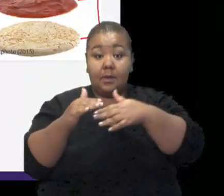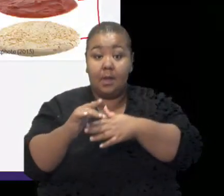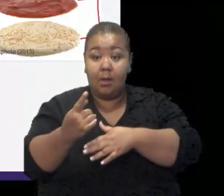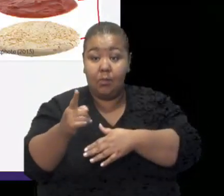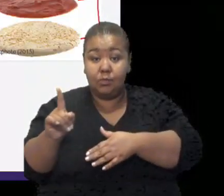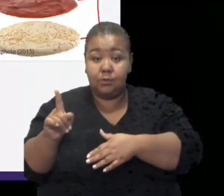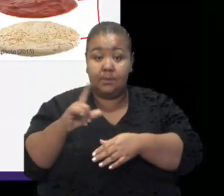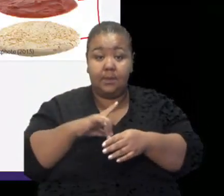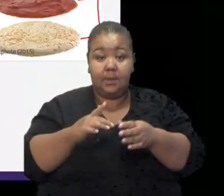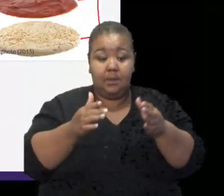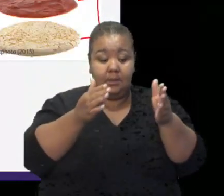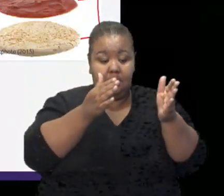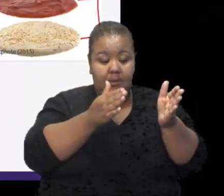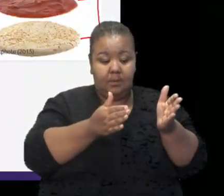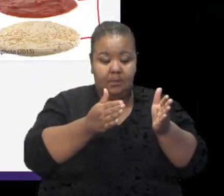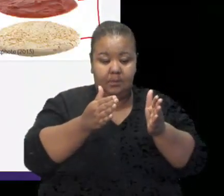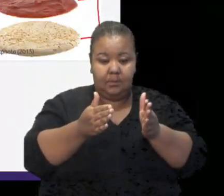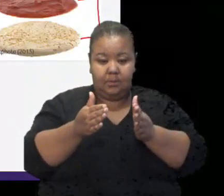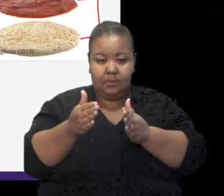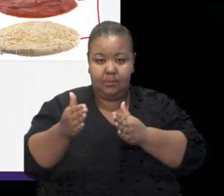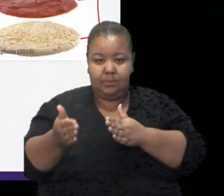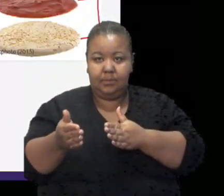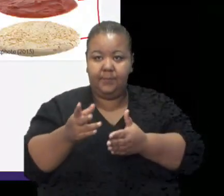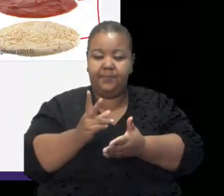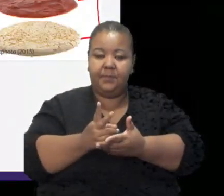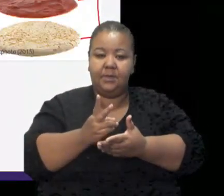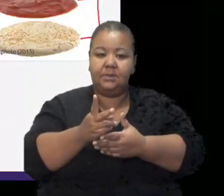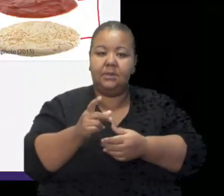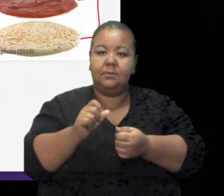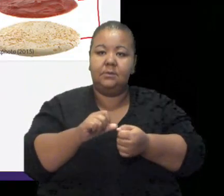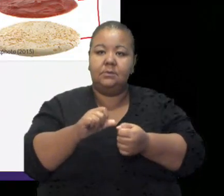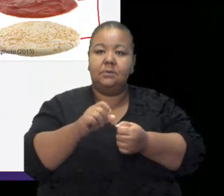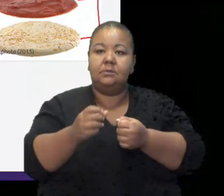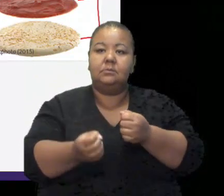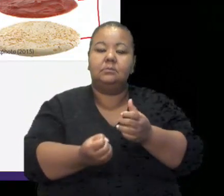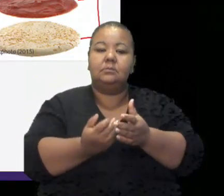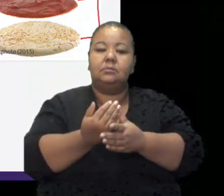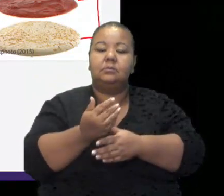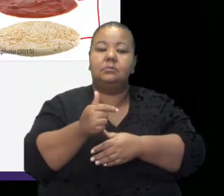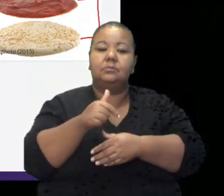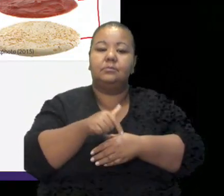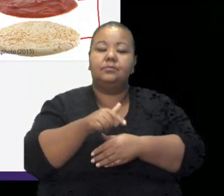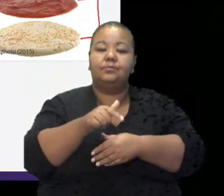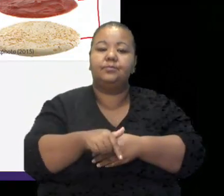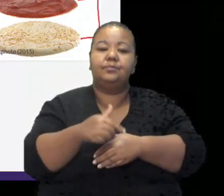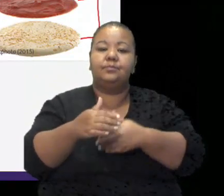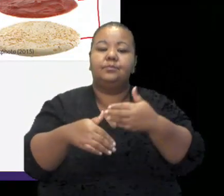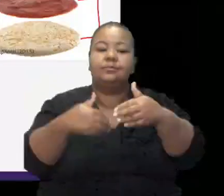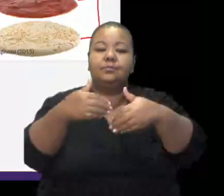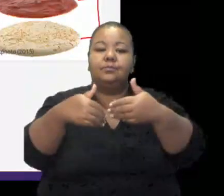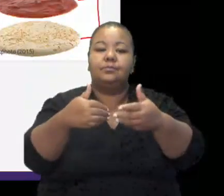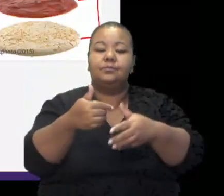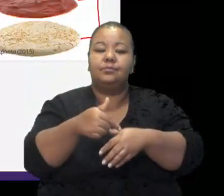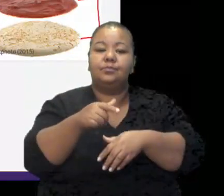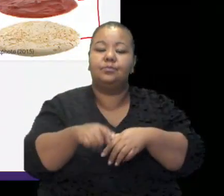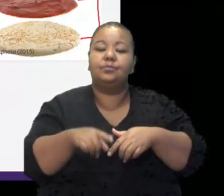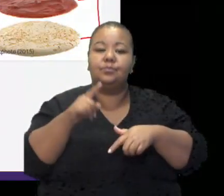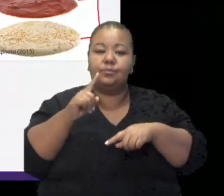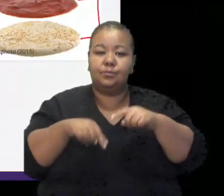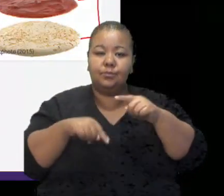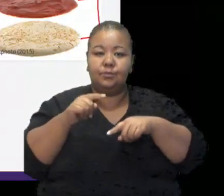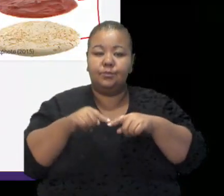definida. E ela serve que, sempre que uma vez a gente tem a produção, a padronização do processo produtivo de um